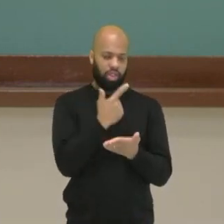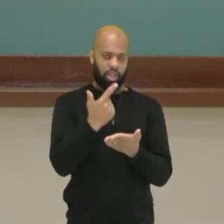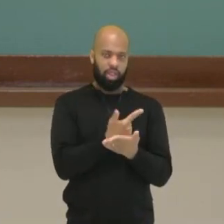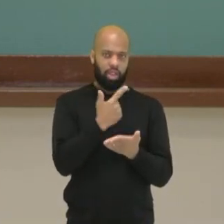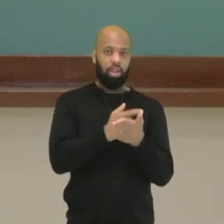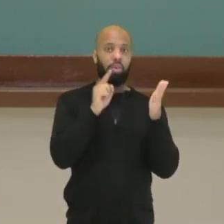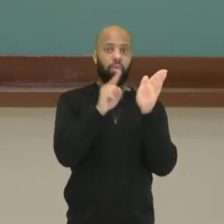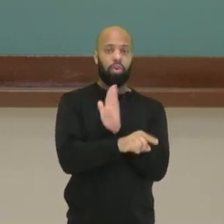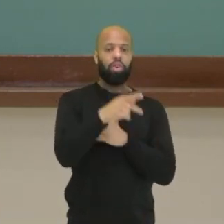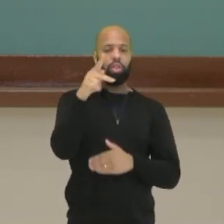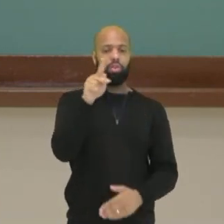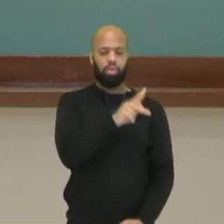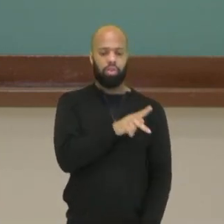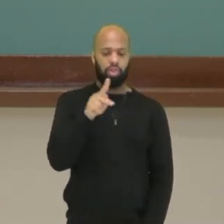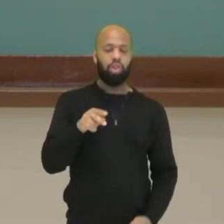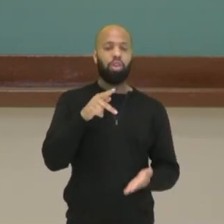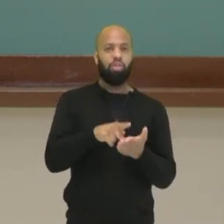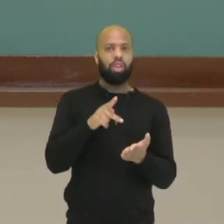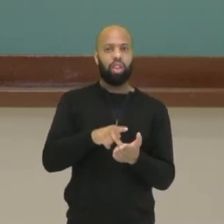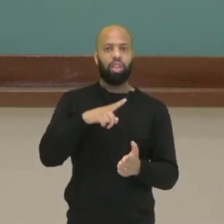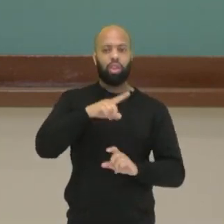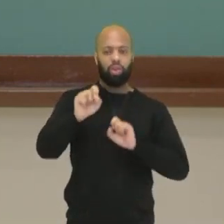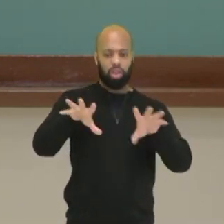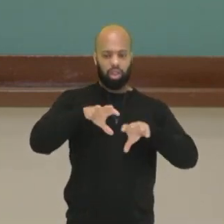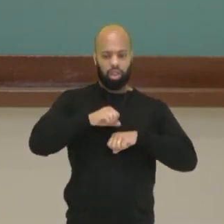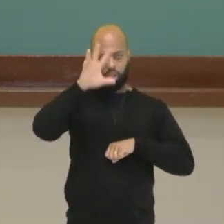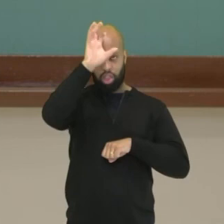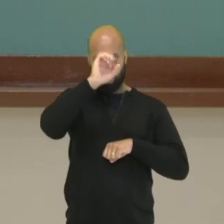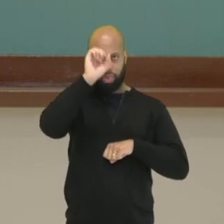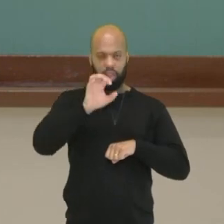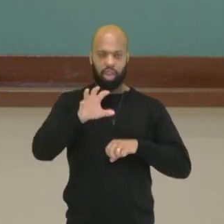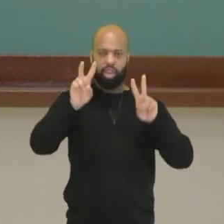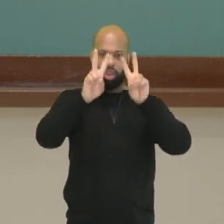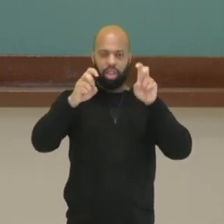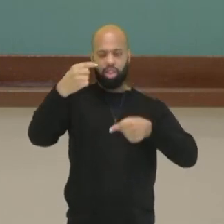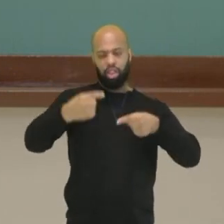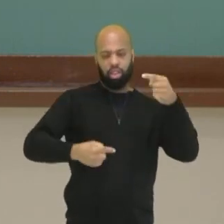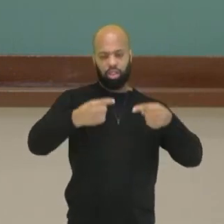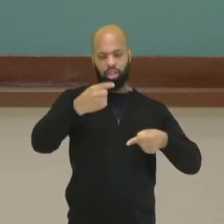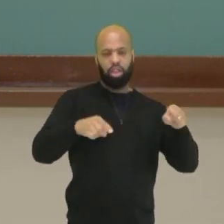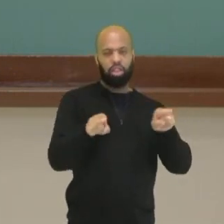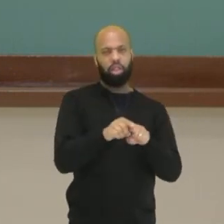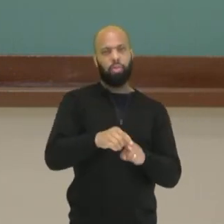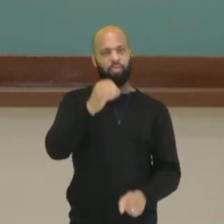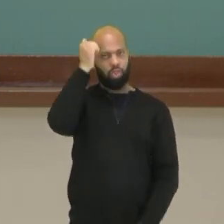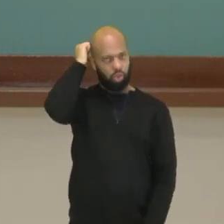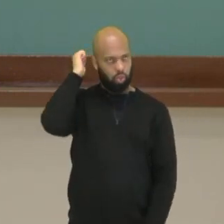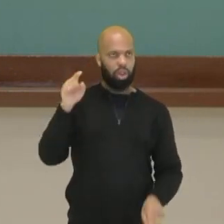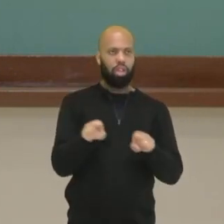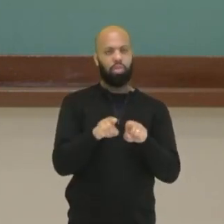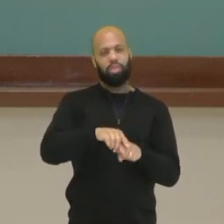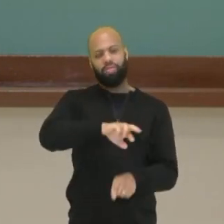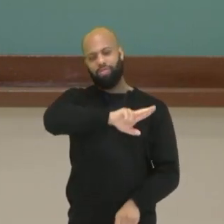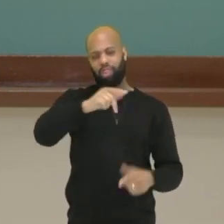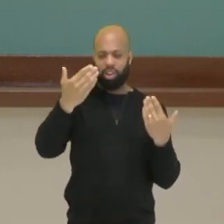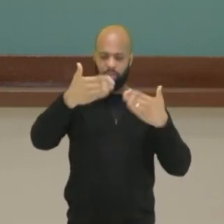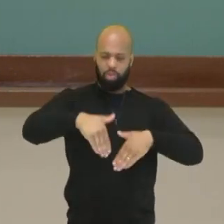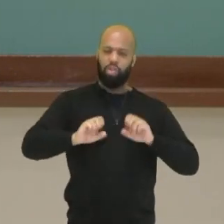professor e com certeza você precisa se apropriar bastante desse assunto para discussões, para vestibulares